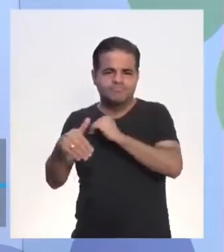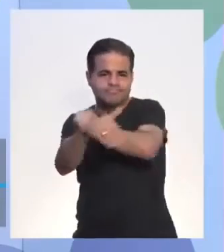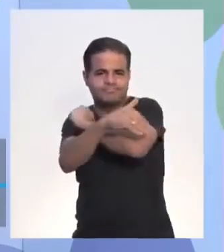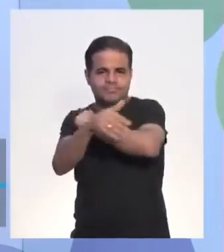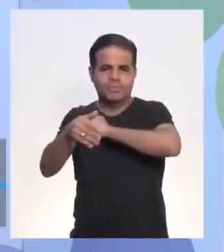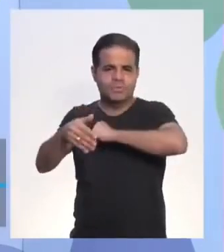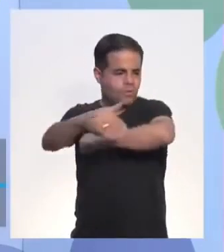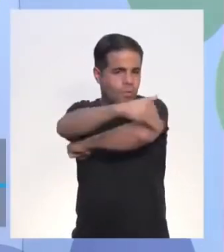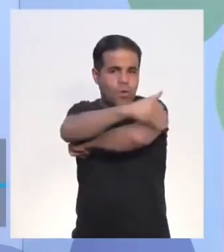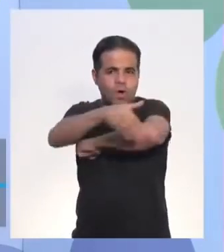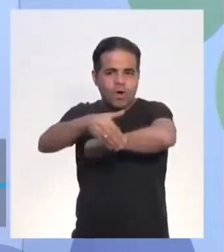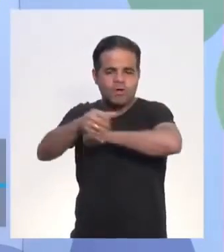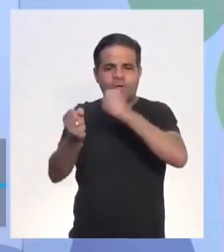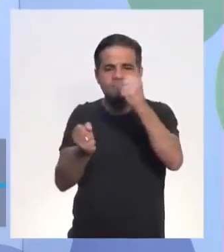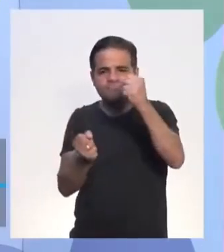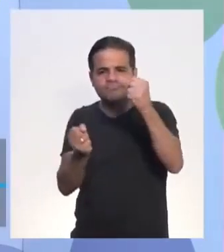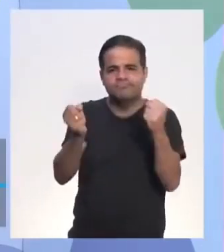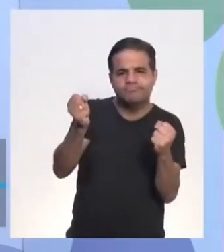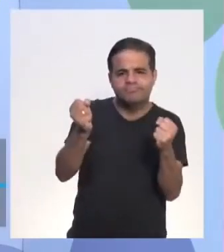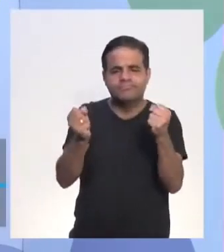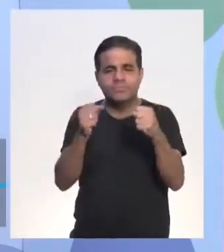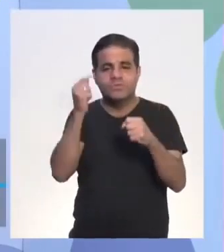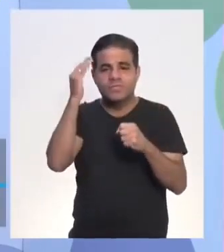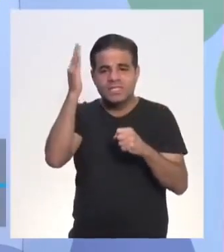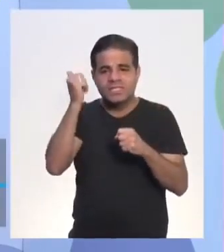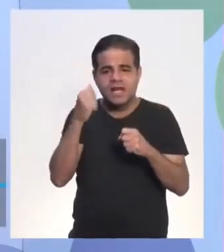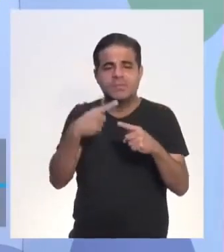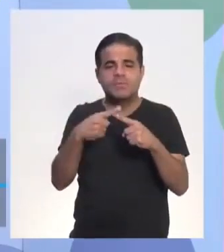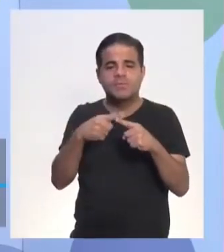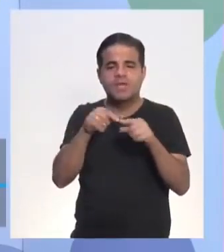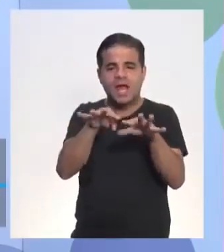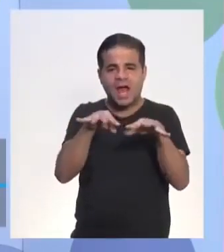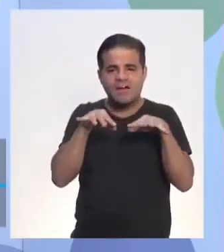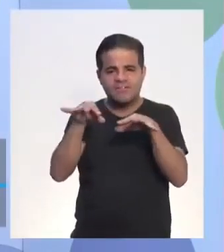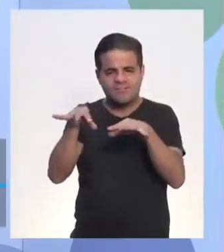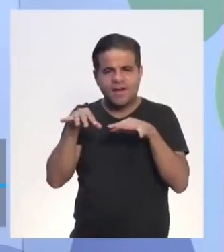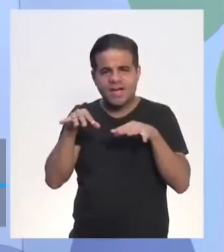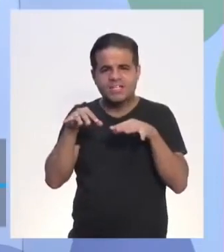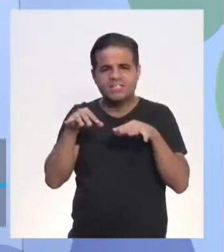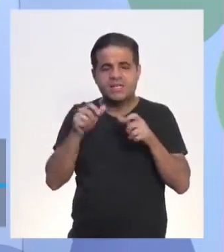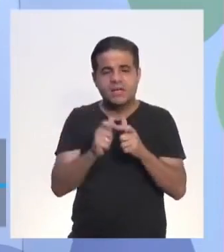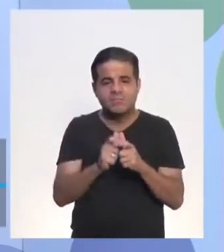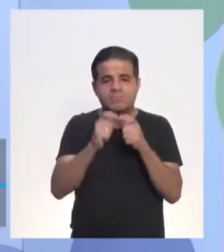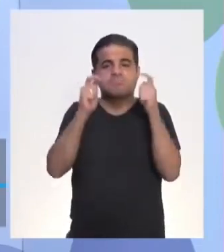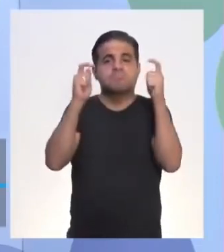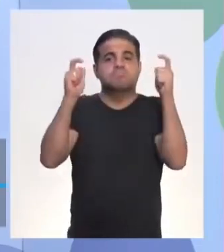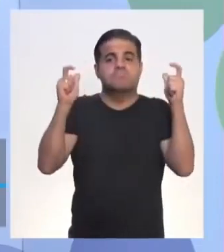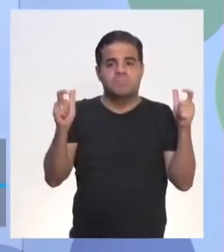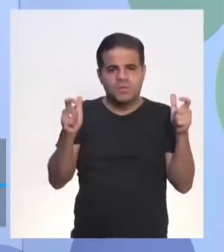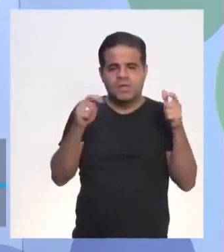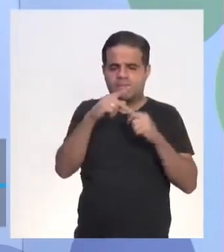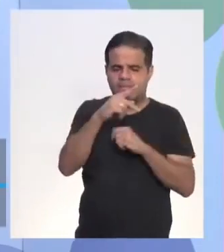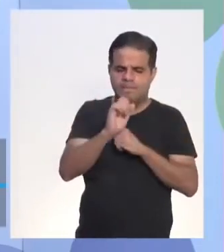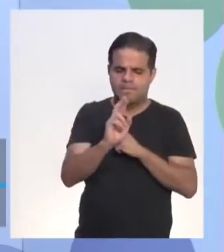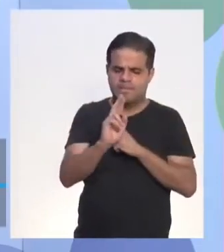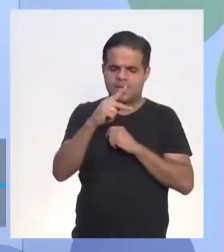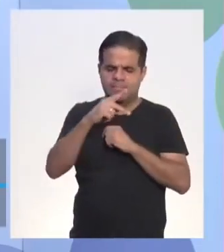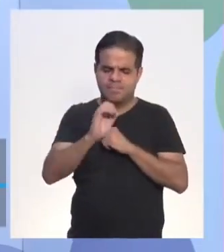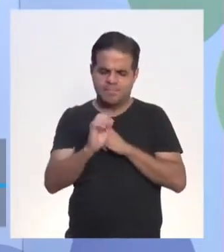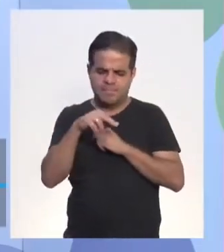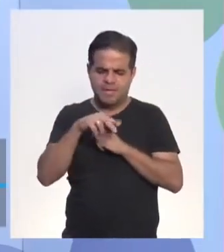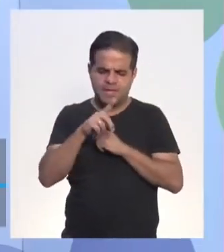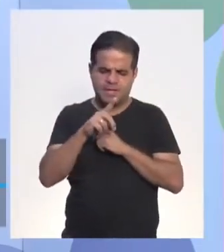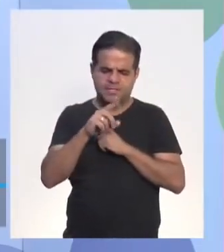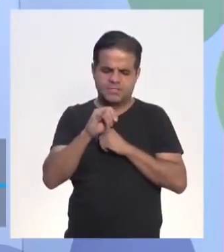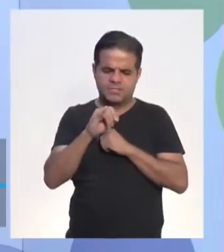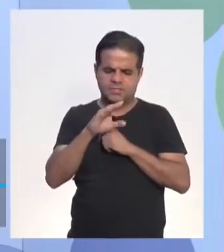tem ali uma diferença, mas vocês sabem por que a faixa de pedestre, ela é, na maioria das vezes, perpendicular à calçada? Eu